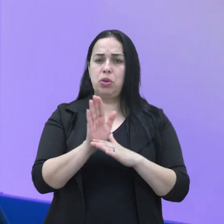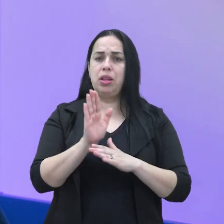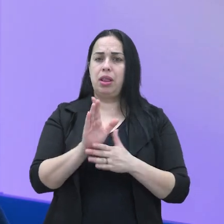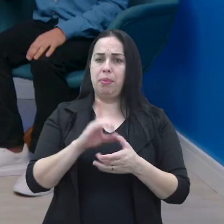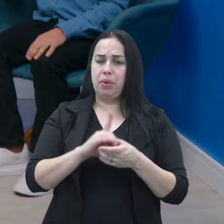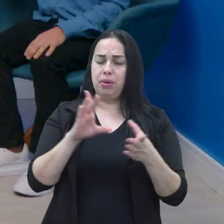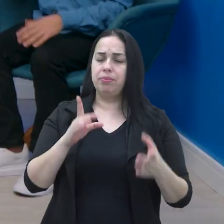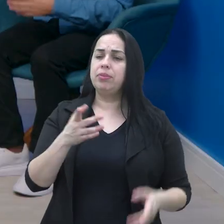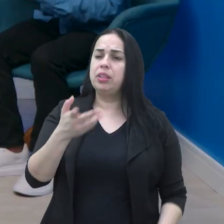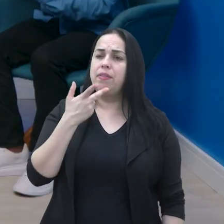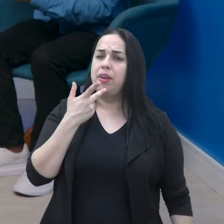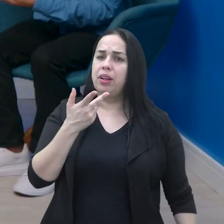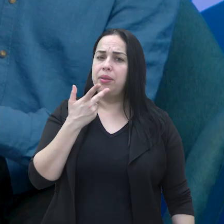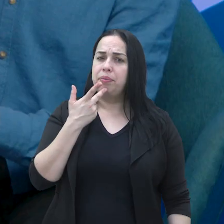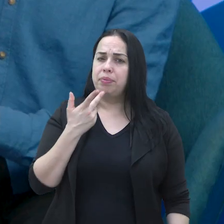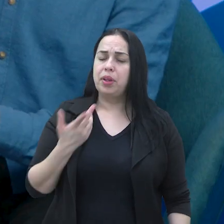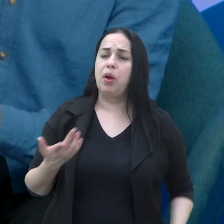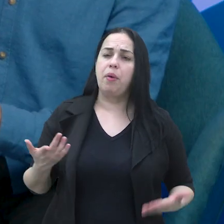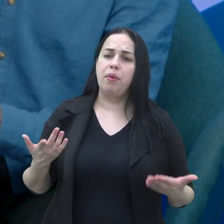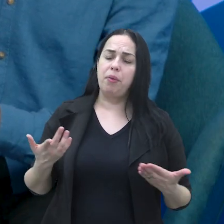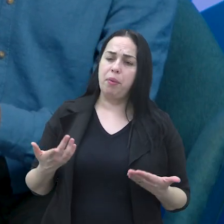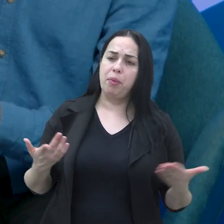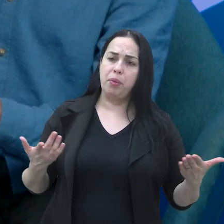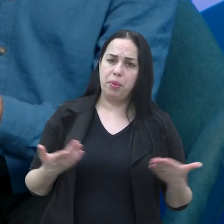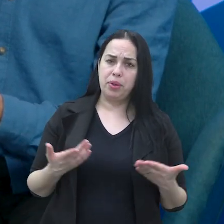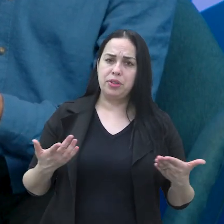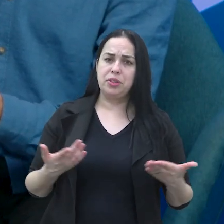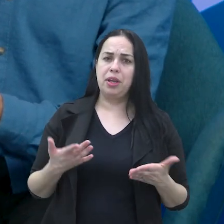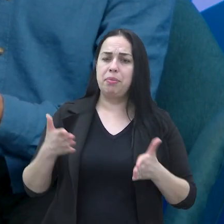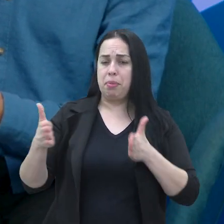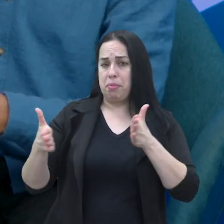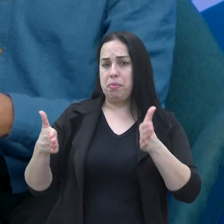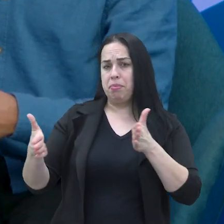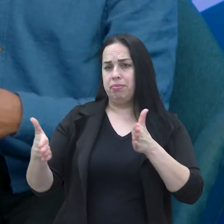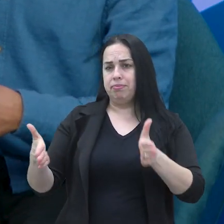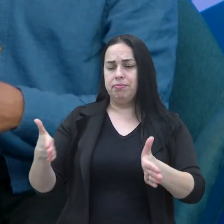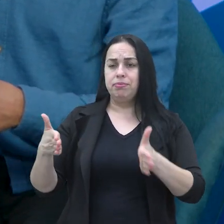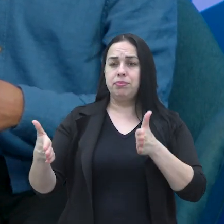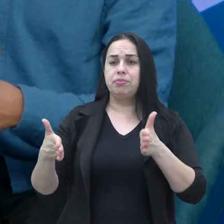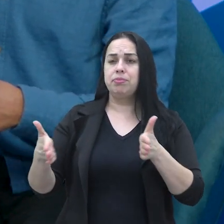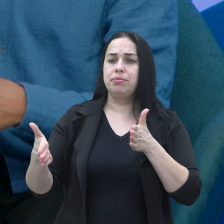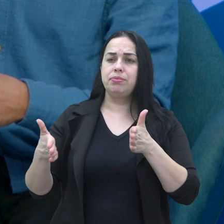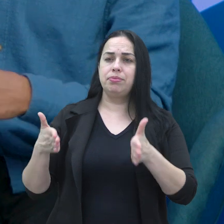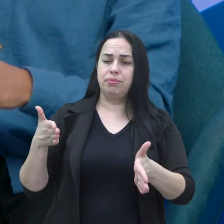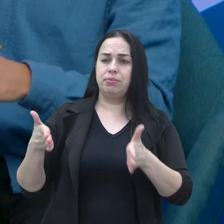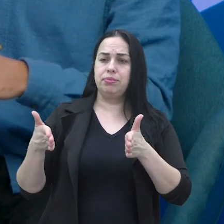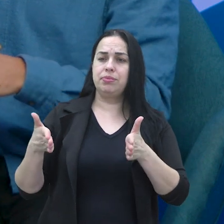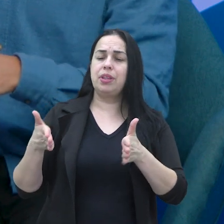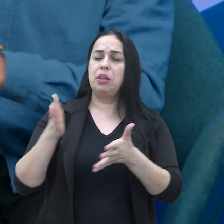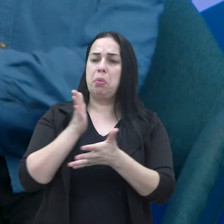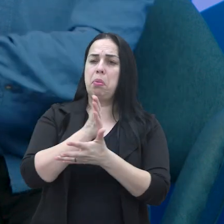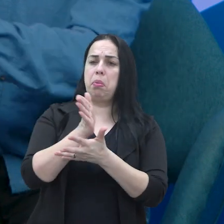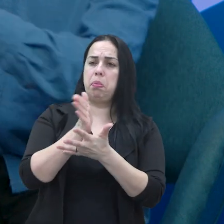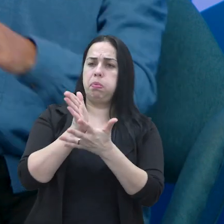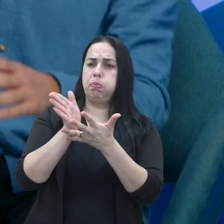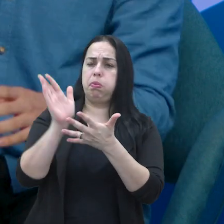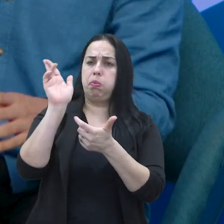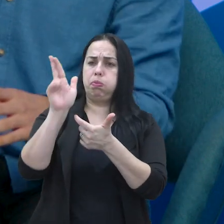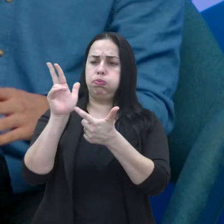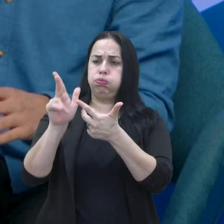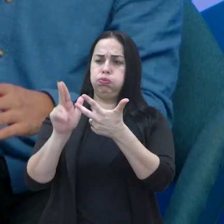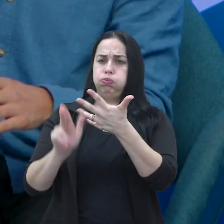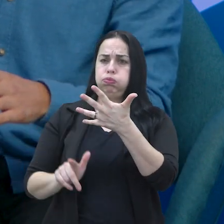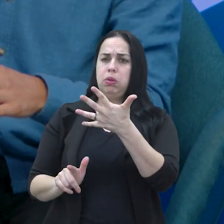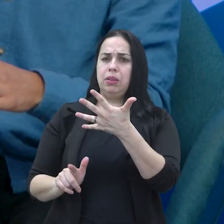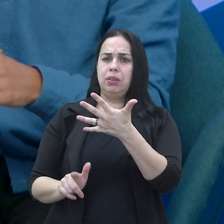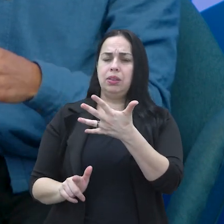nossa democracia. E bom, como você falou, hoje a gente vive um momento onde existe o